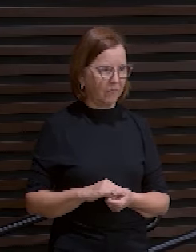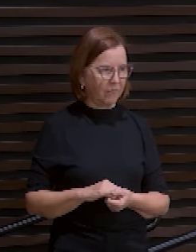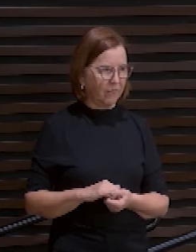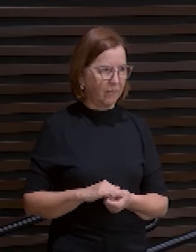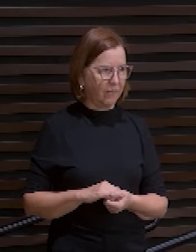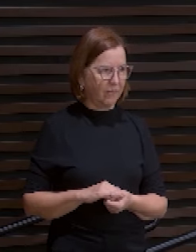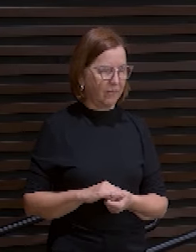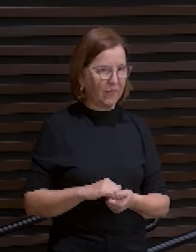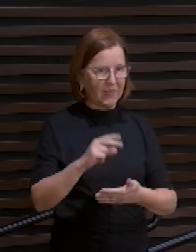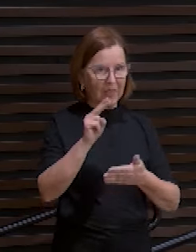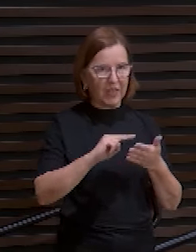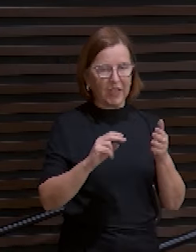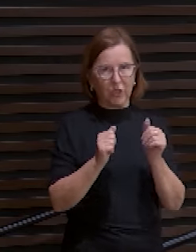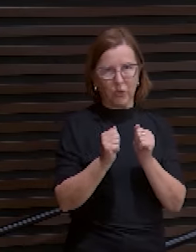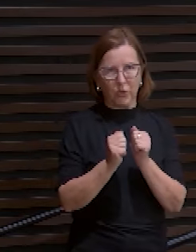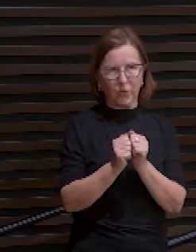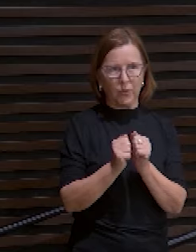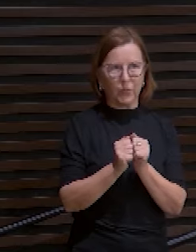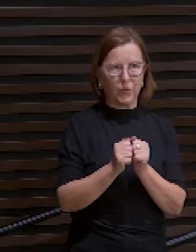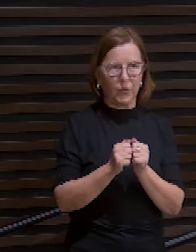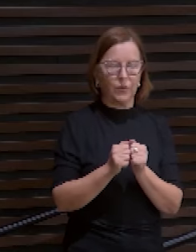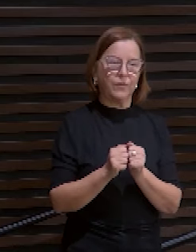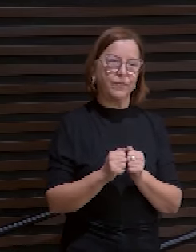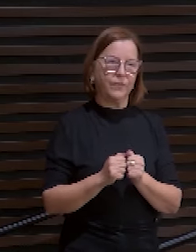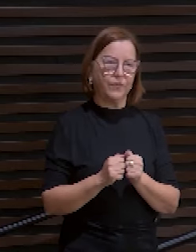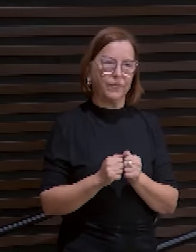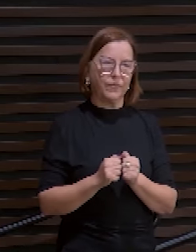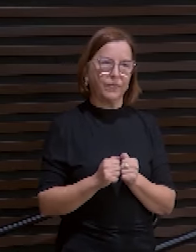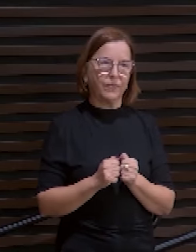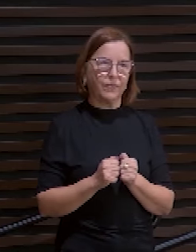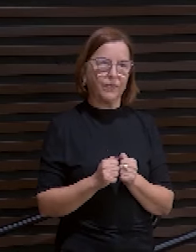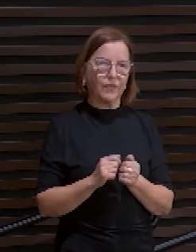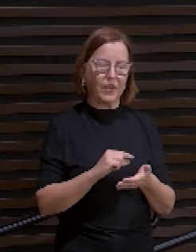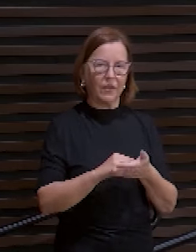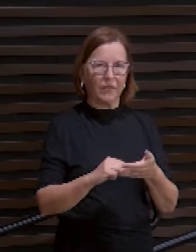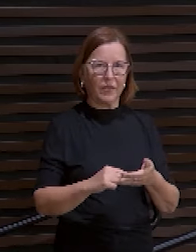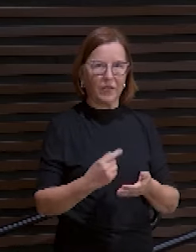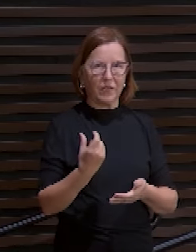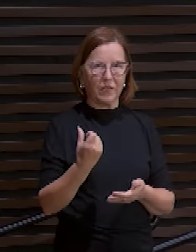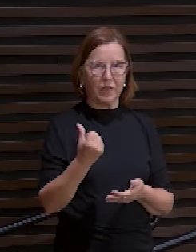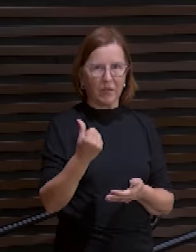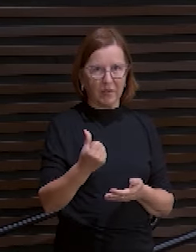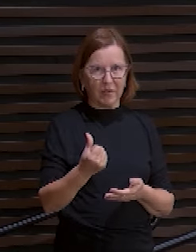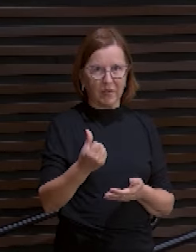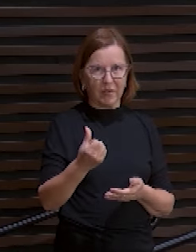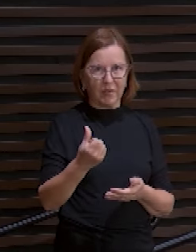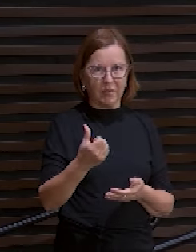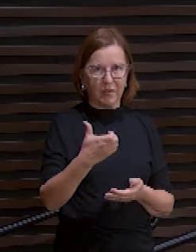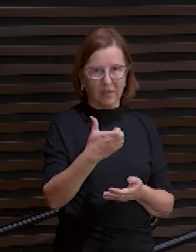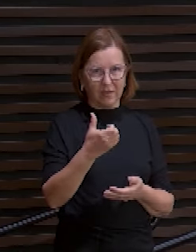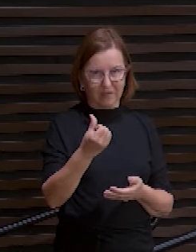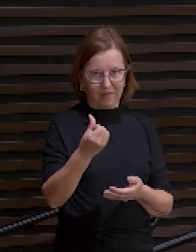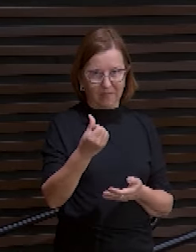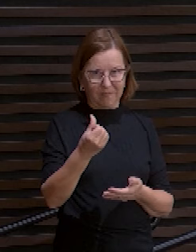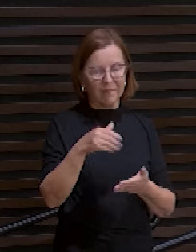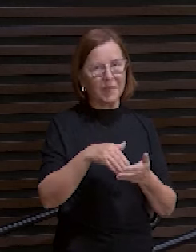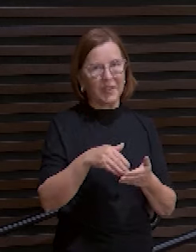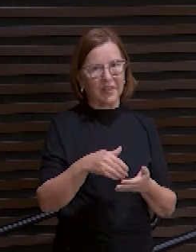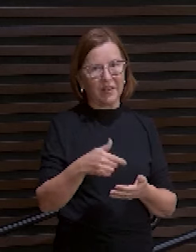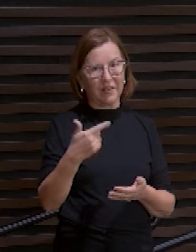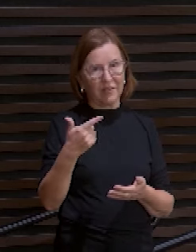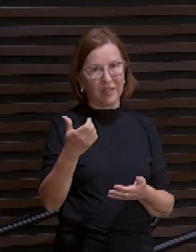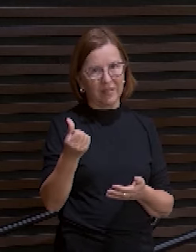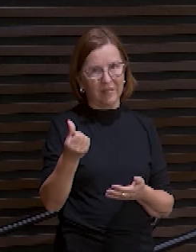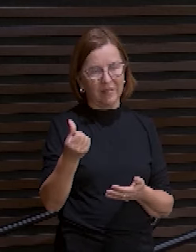Vamos ler junto esse texto de do 16 ao 26 eu eu vou ler e